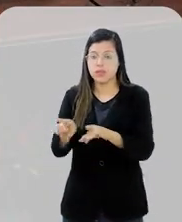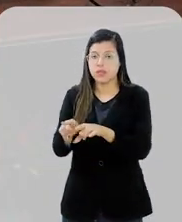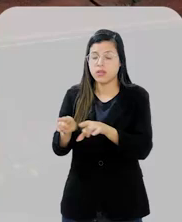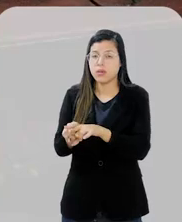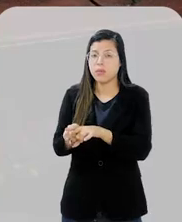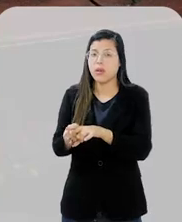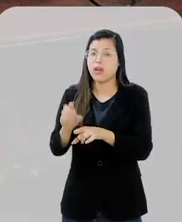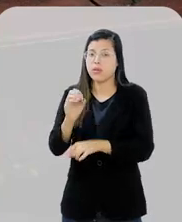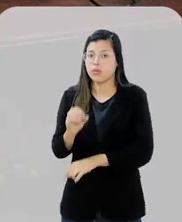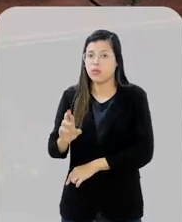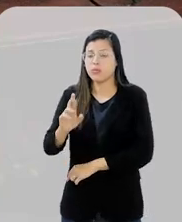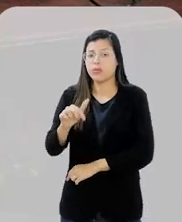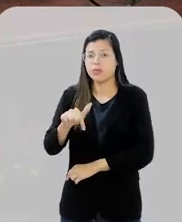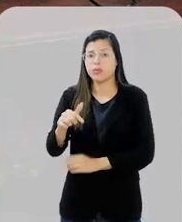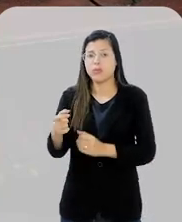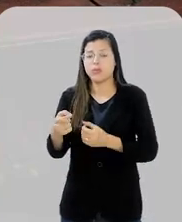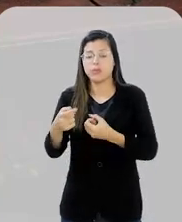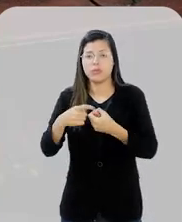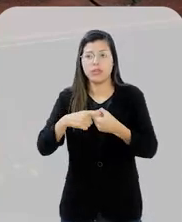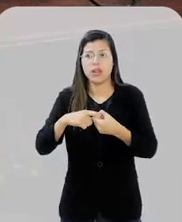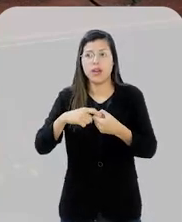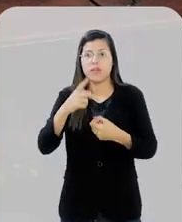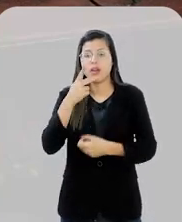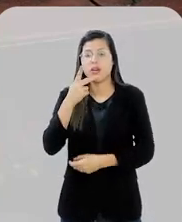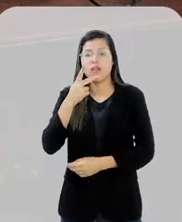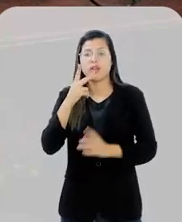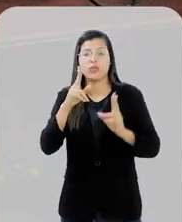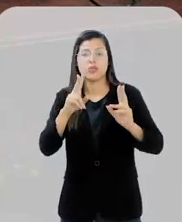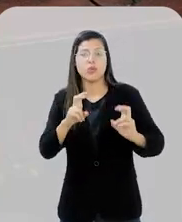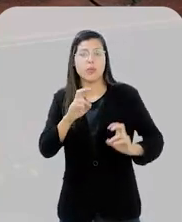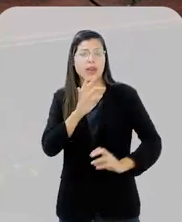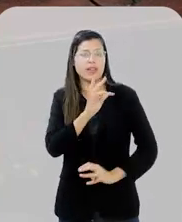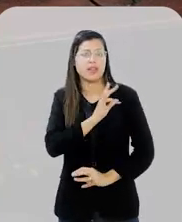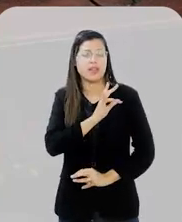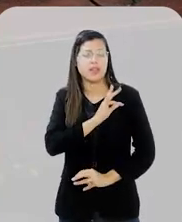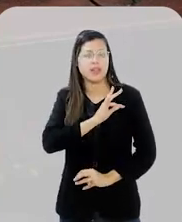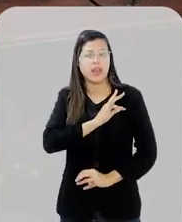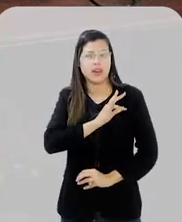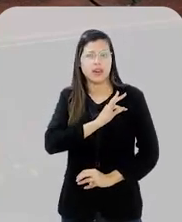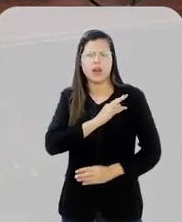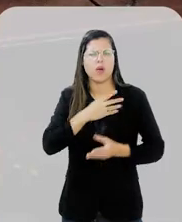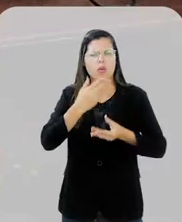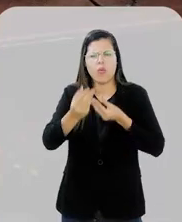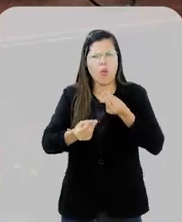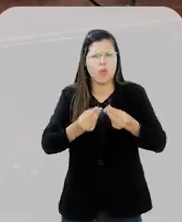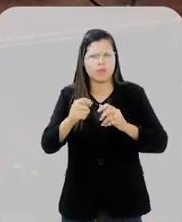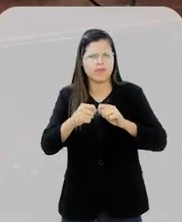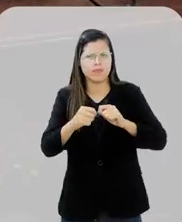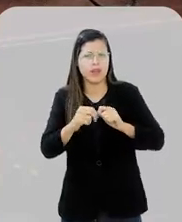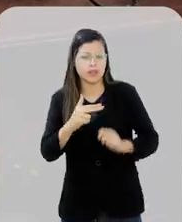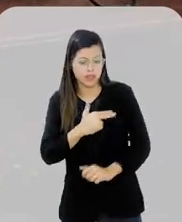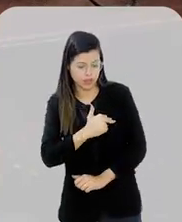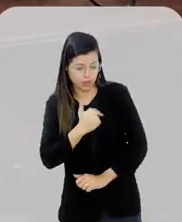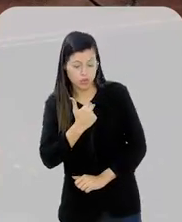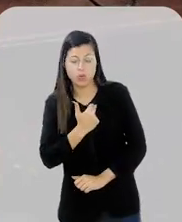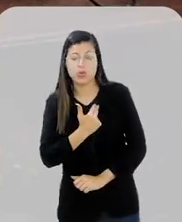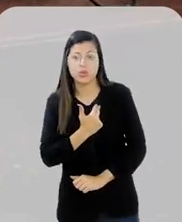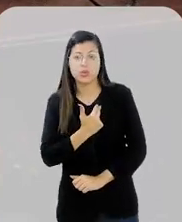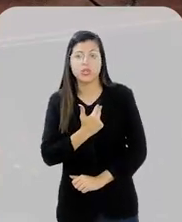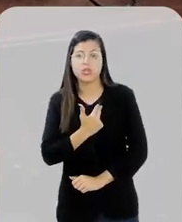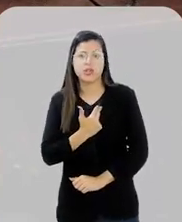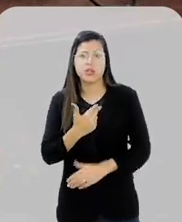doutor Matheus, eu vou voltar com você para falar um pouquinho sobre a técnica utilizada aí na cirurgia, né? Como que é feita essa cirurgia e qual a